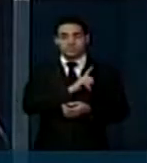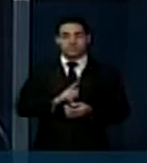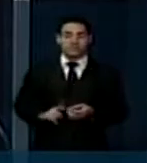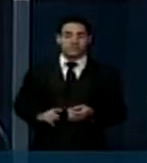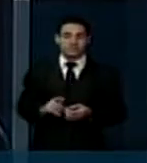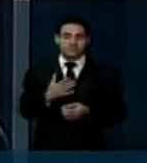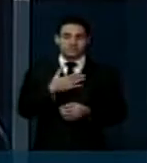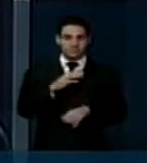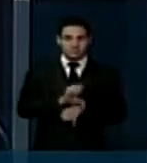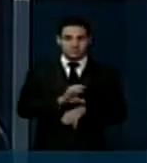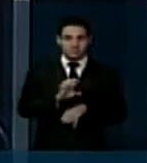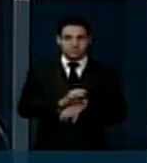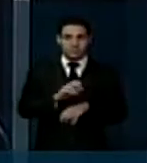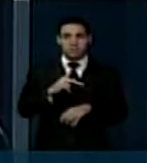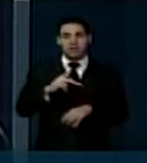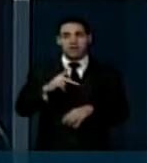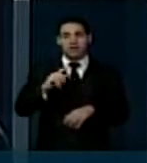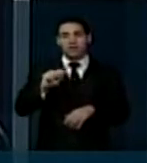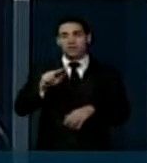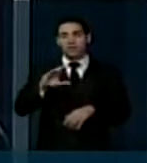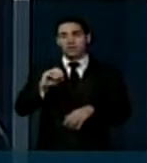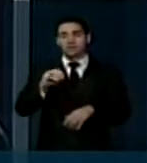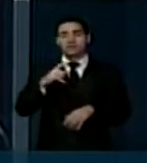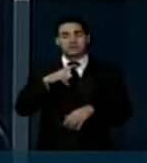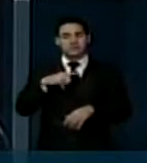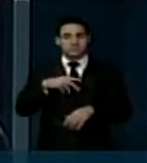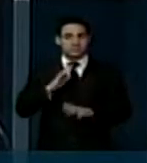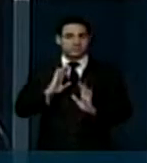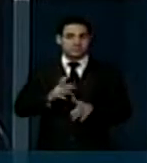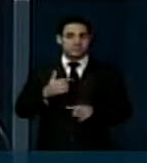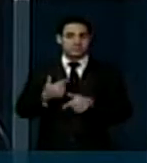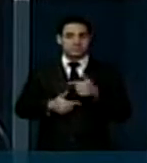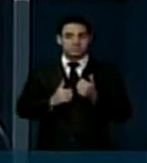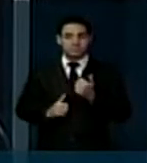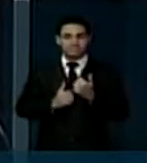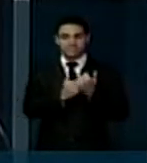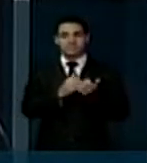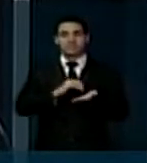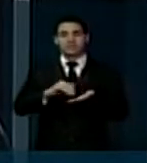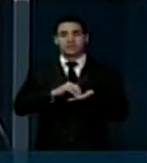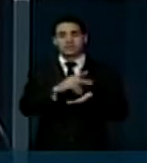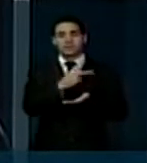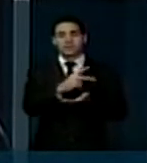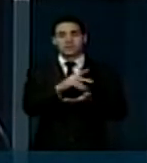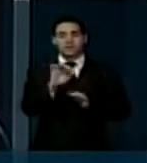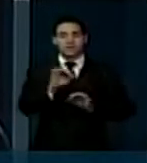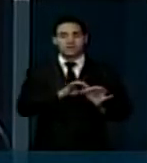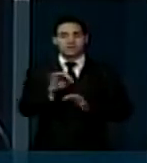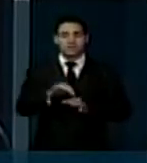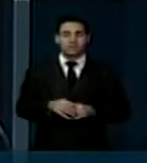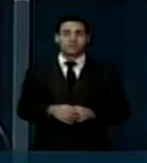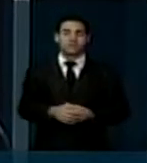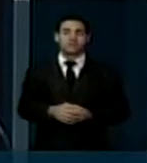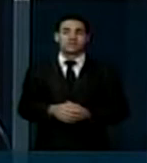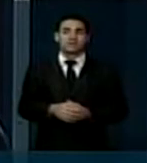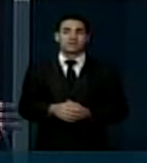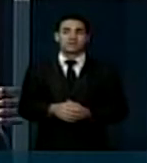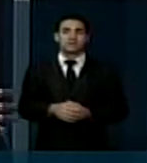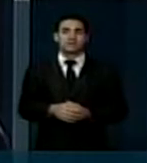estado, Paulo Hartung, onde eu tive até o privilégio de ser secretário seu de planejamento. Parabenizando